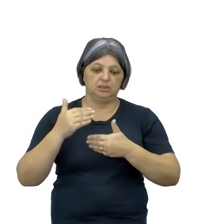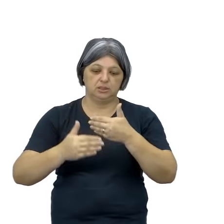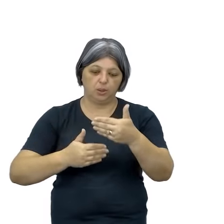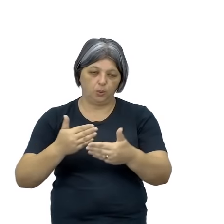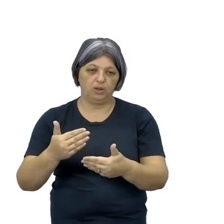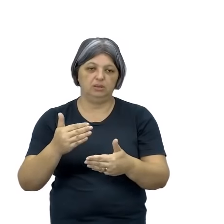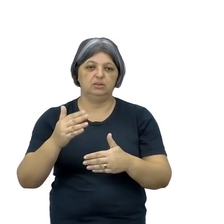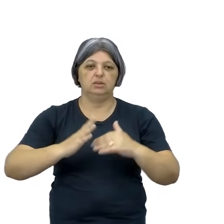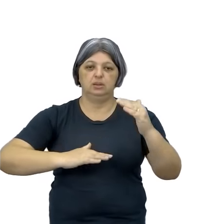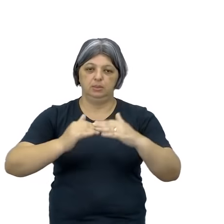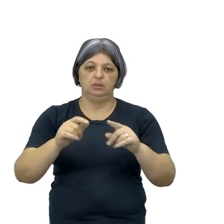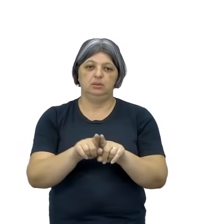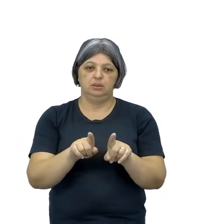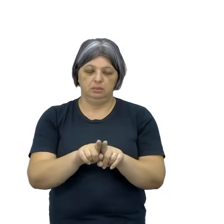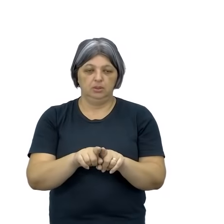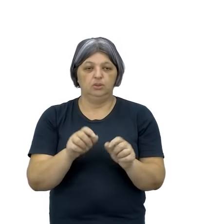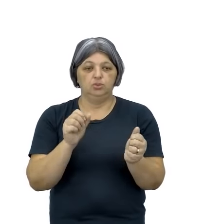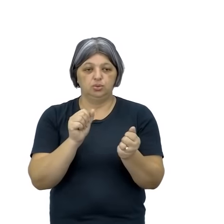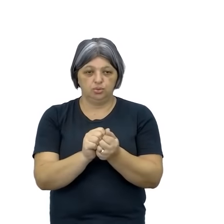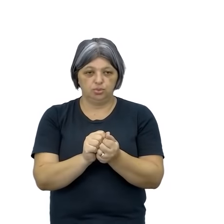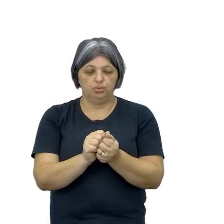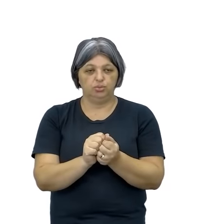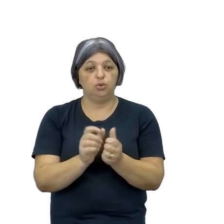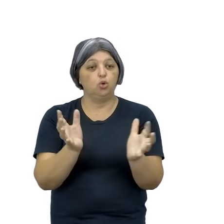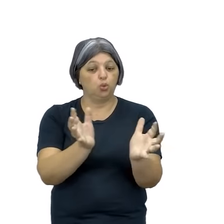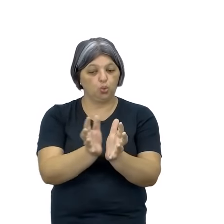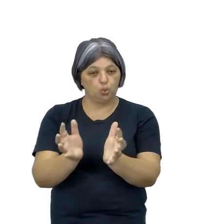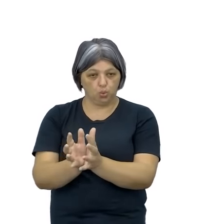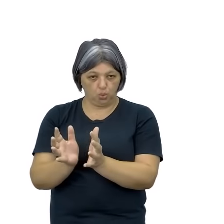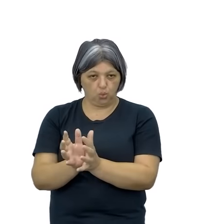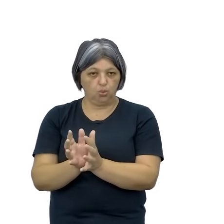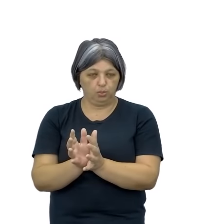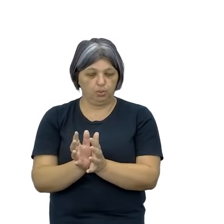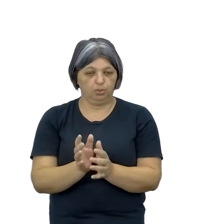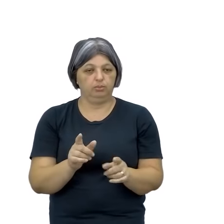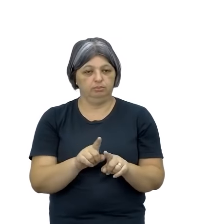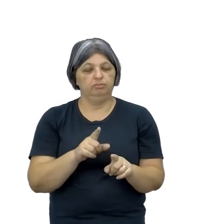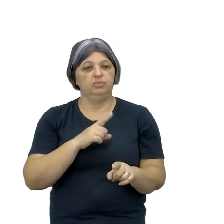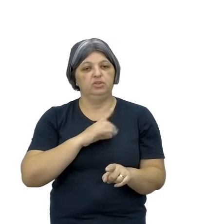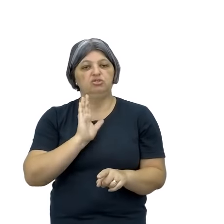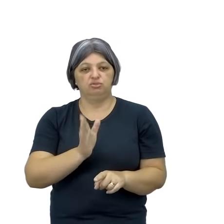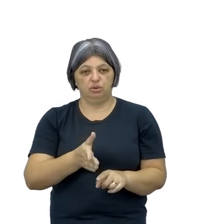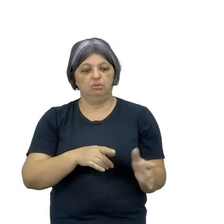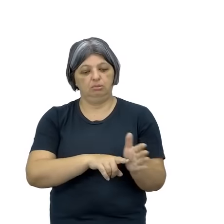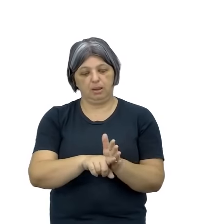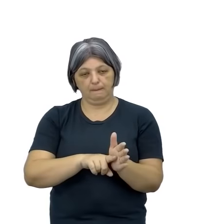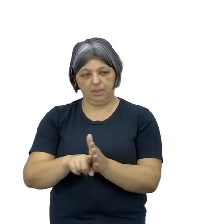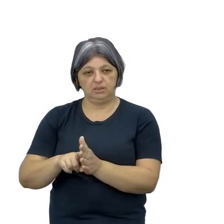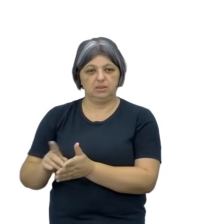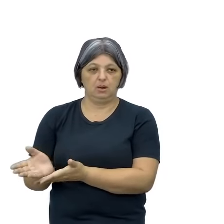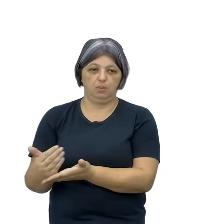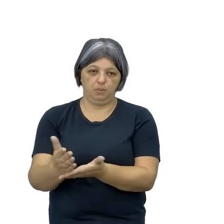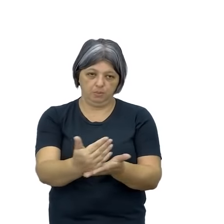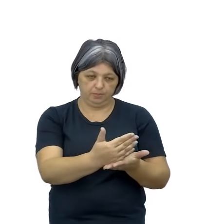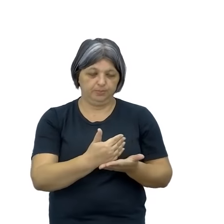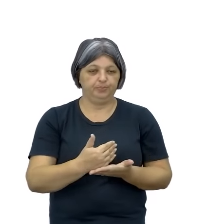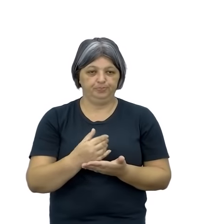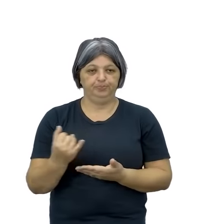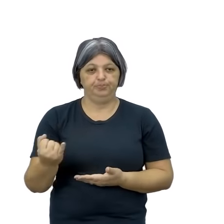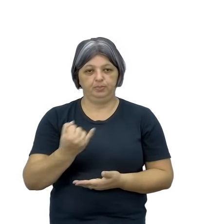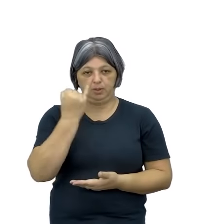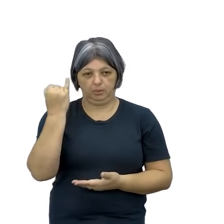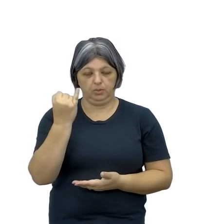atividade que são ali tratadas juntamente com o grupo, com a turma, nós já fazemos esse levantamento, que eu acho muito importante, que